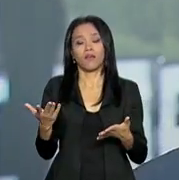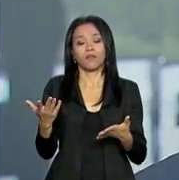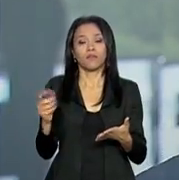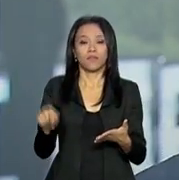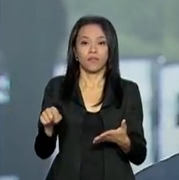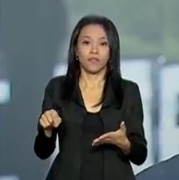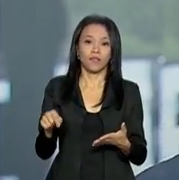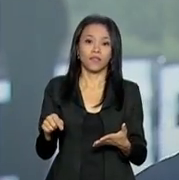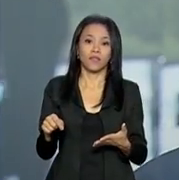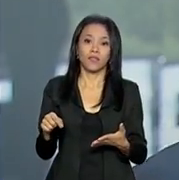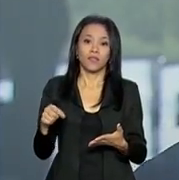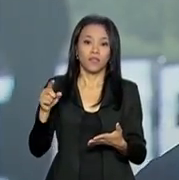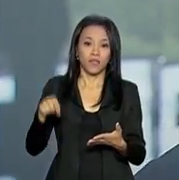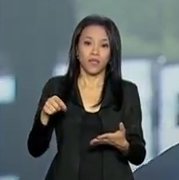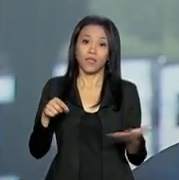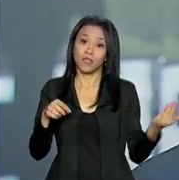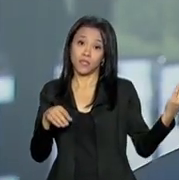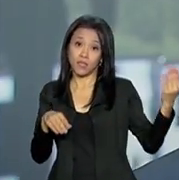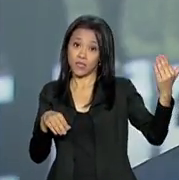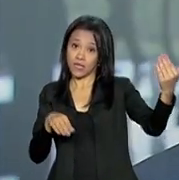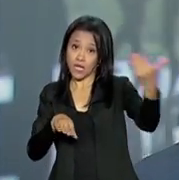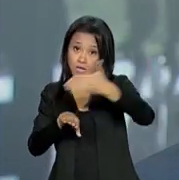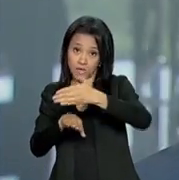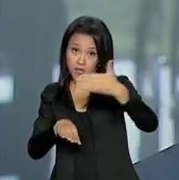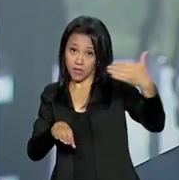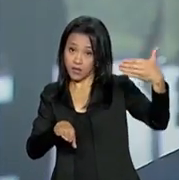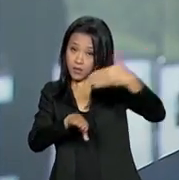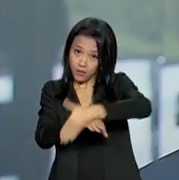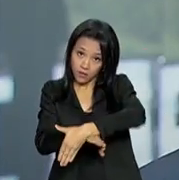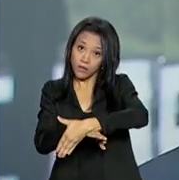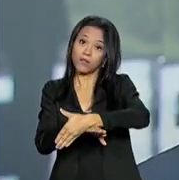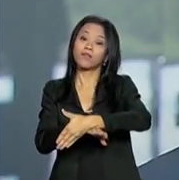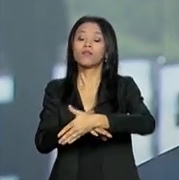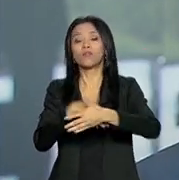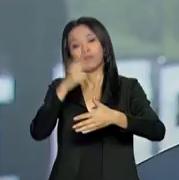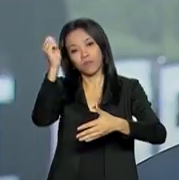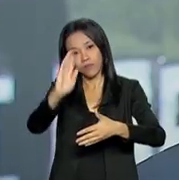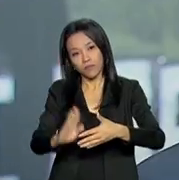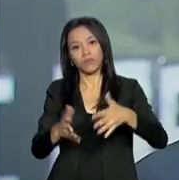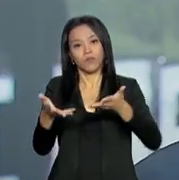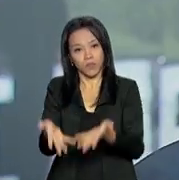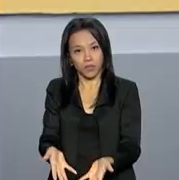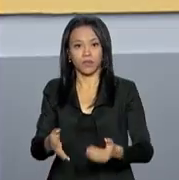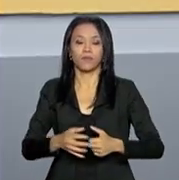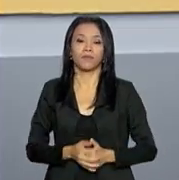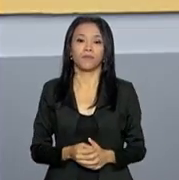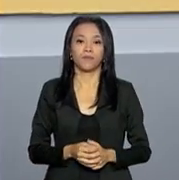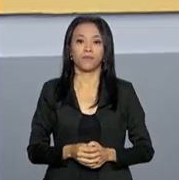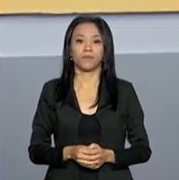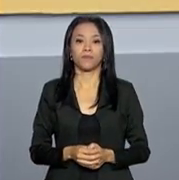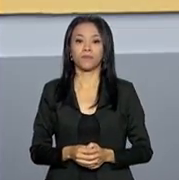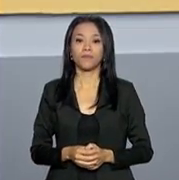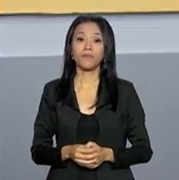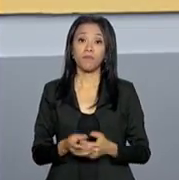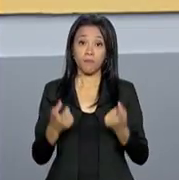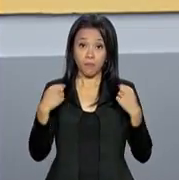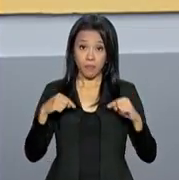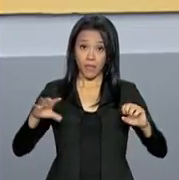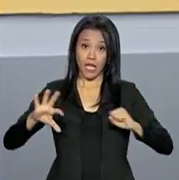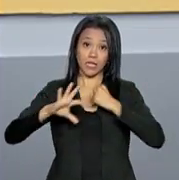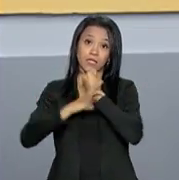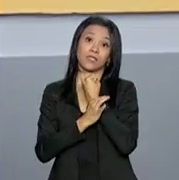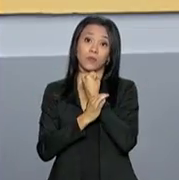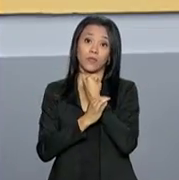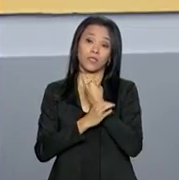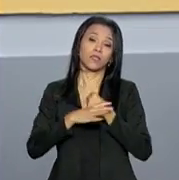entre a saída da venezuela ea incorporação à vida nacional a vida do brasil e é segurança na região